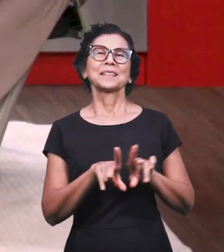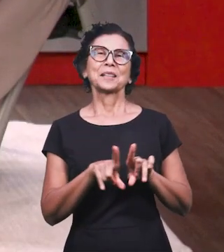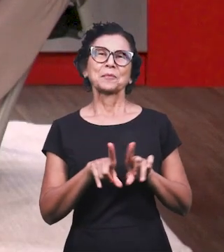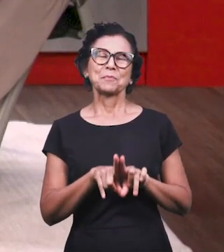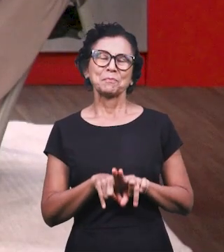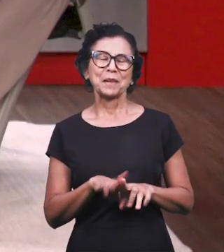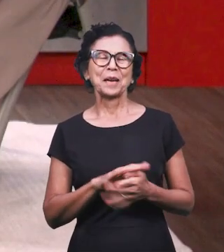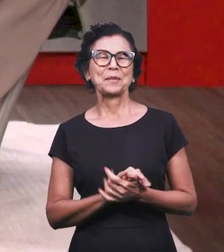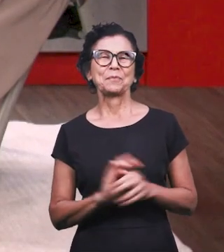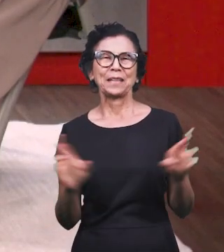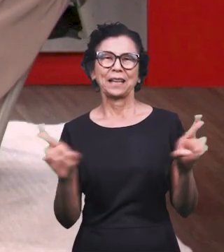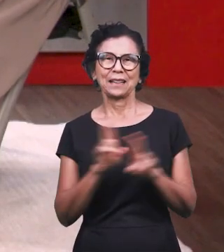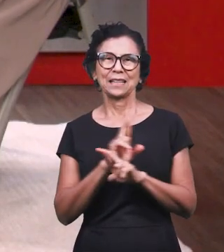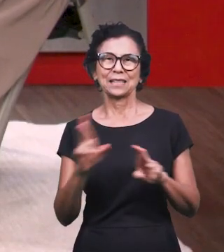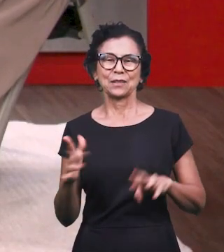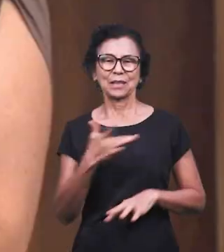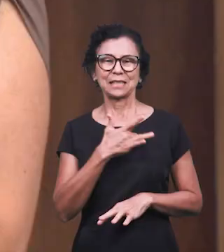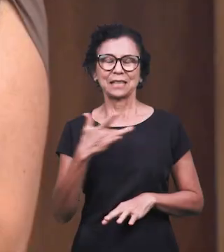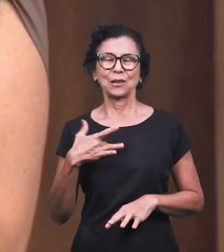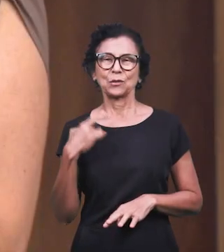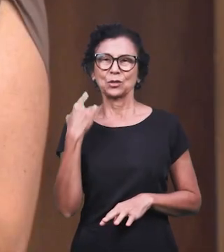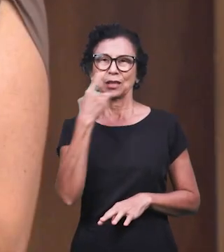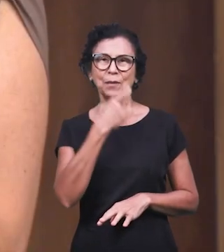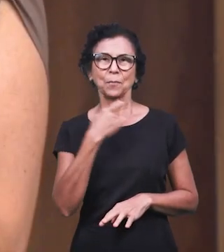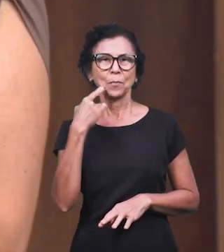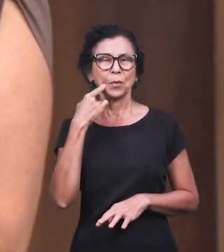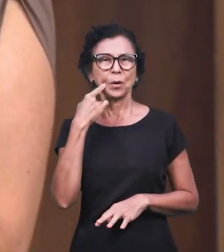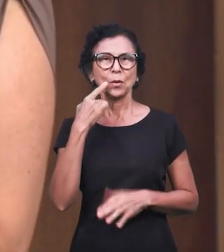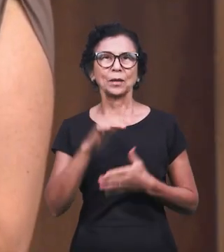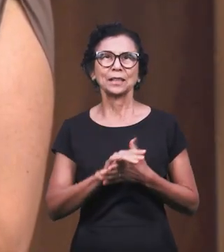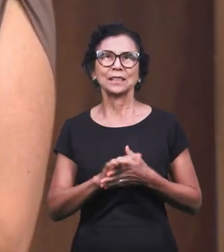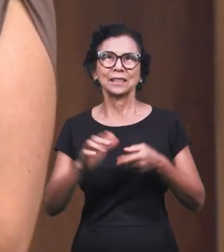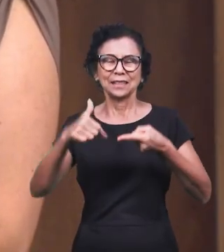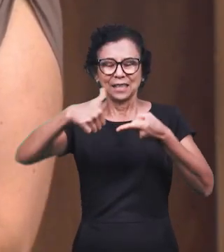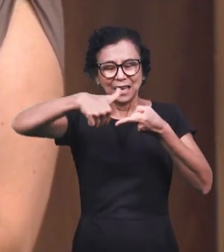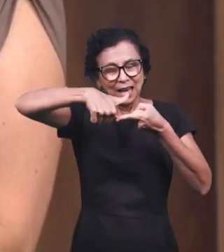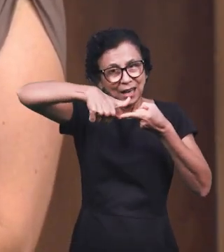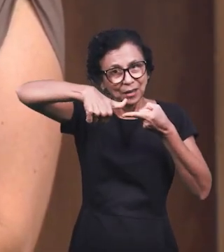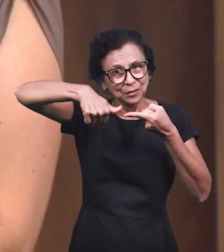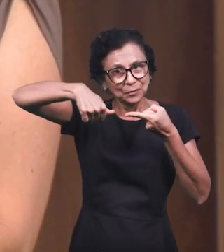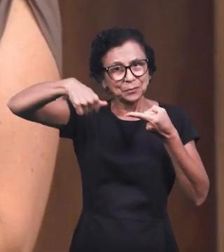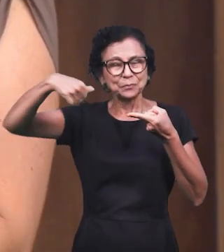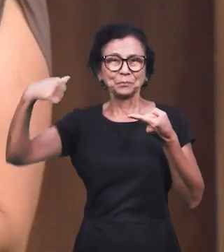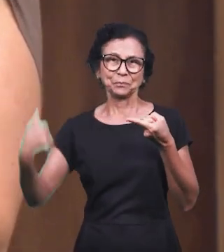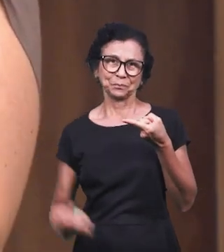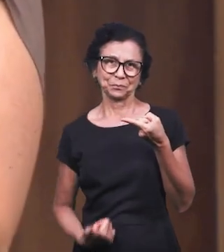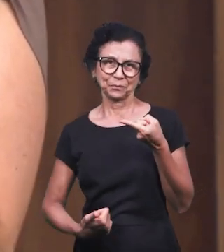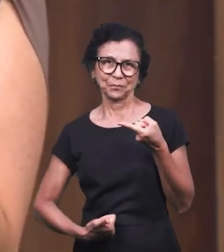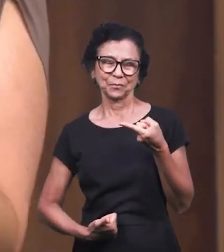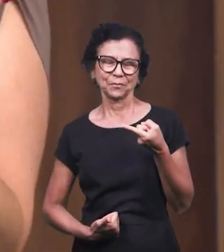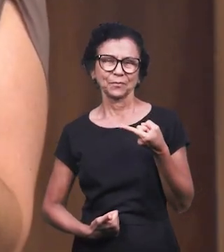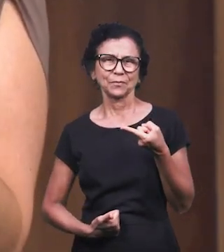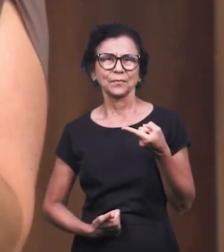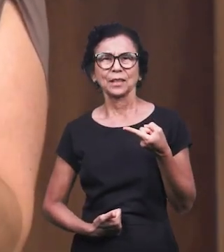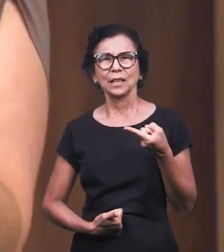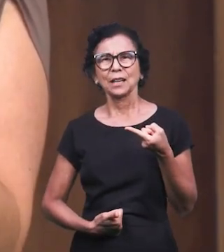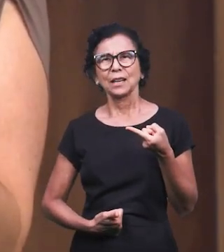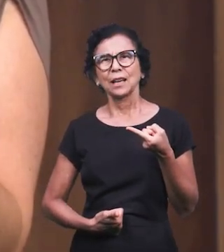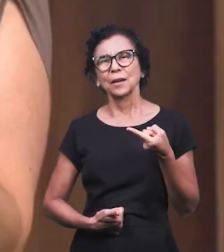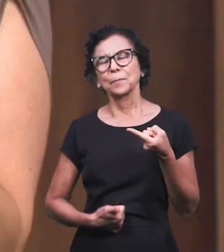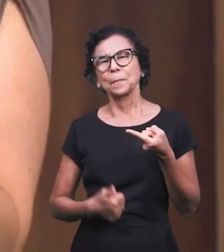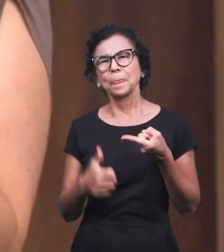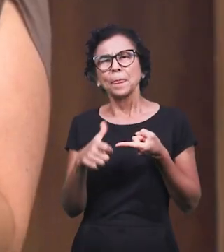da higiene bucal, que é o creme dental. Sim, muito importante falar. É, a gente vê muitas pessoas falando